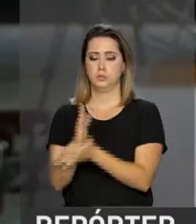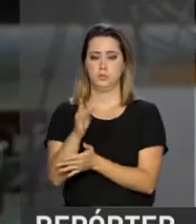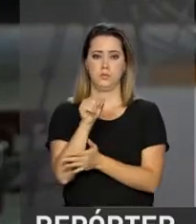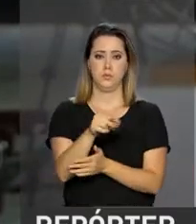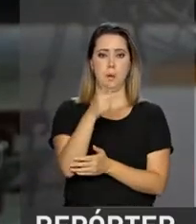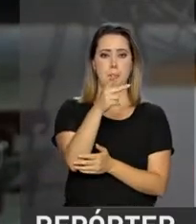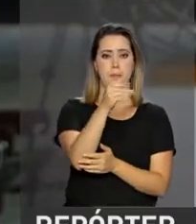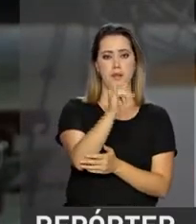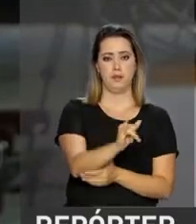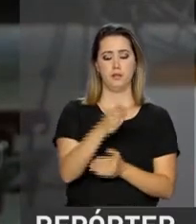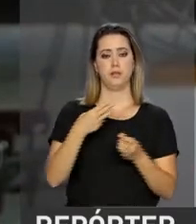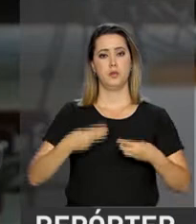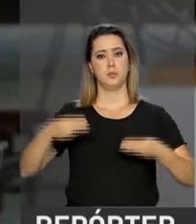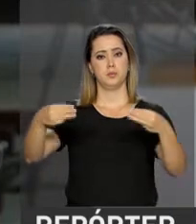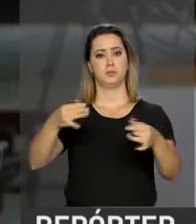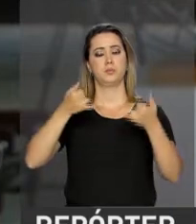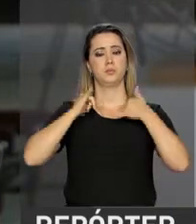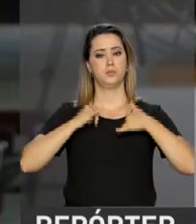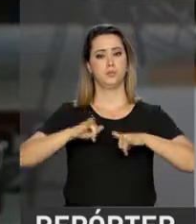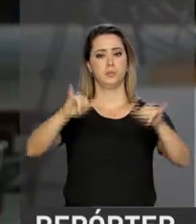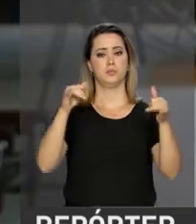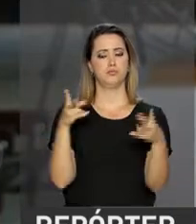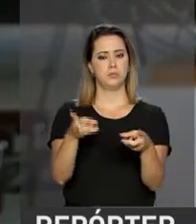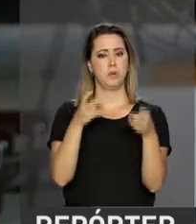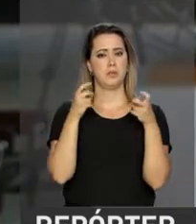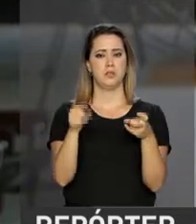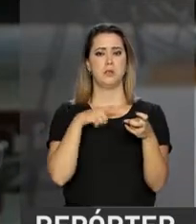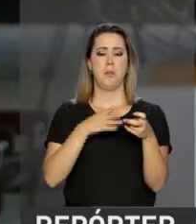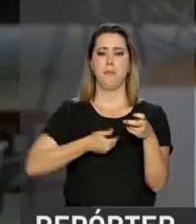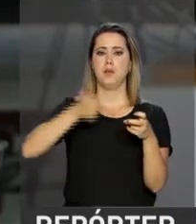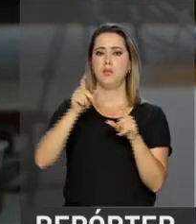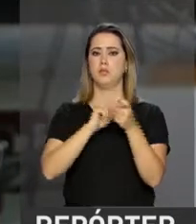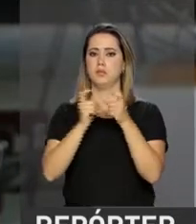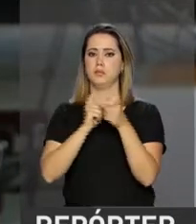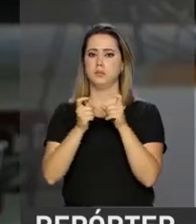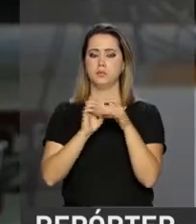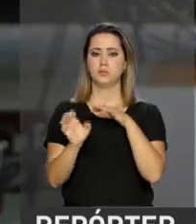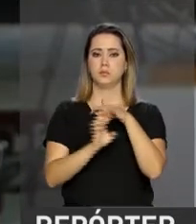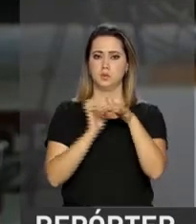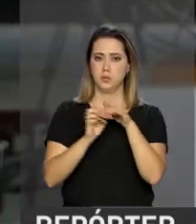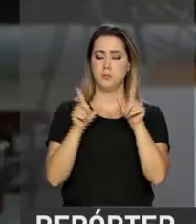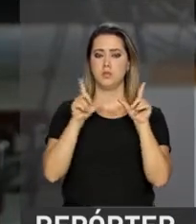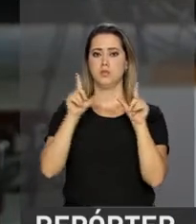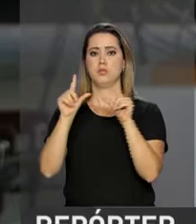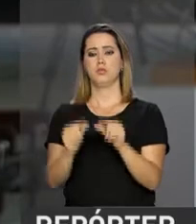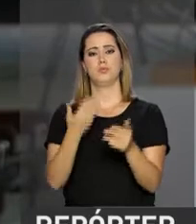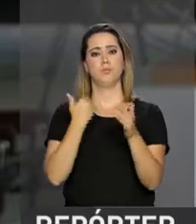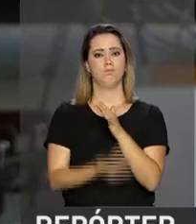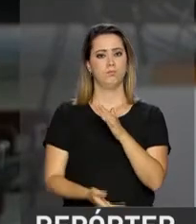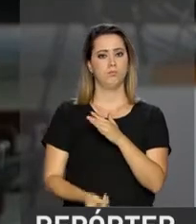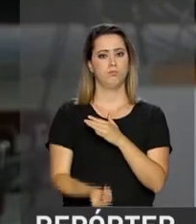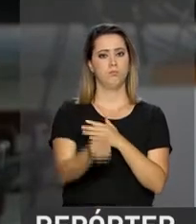pelo PPI, o Ministério de Minas e Energia estima melhorar a gestão da Eletrobras e reduzir os